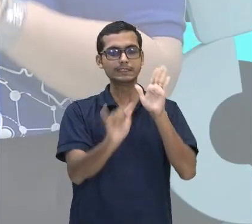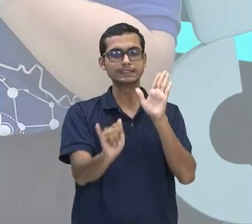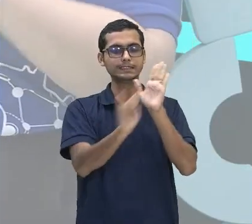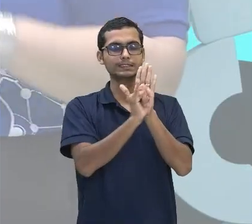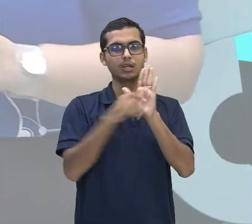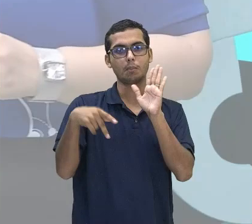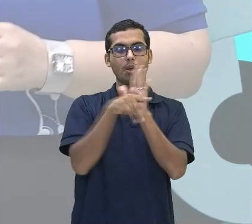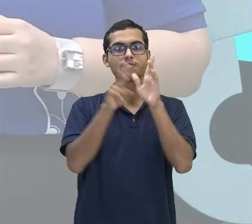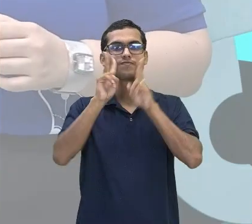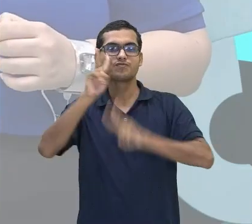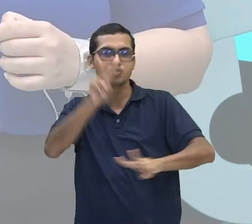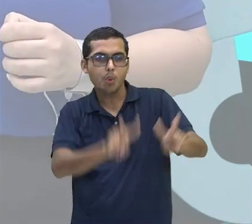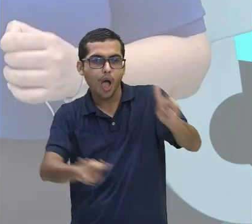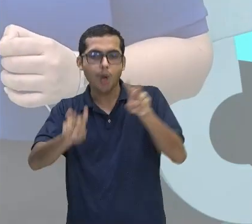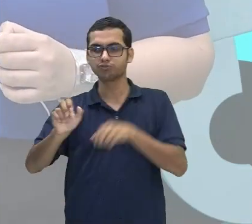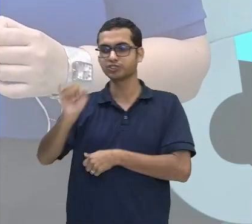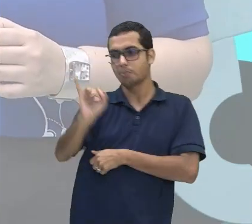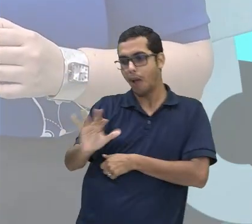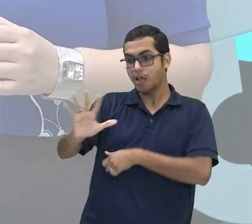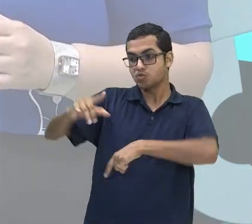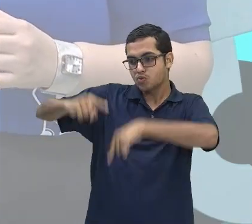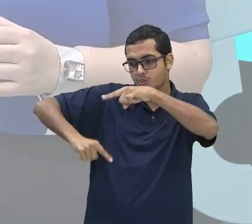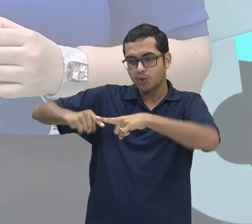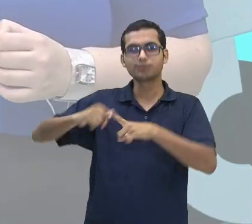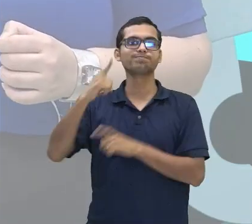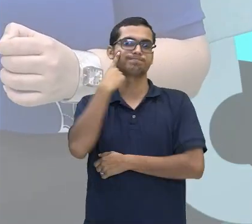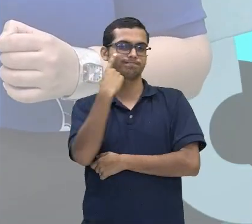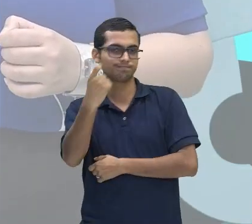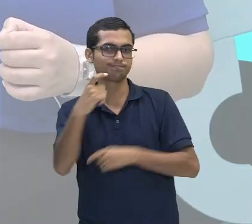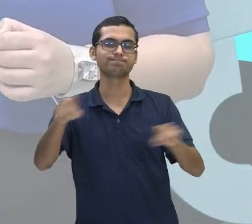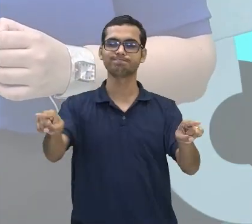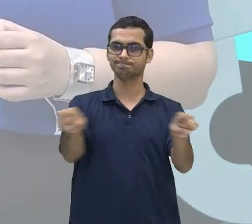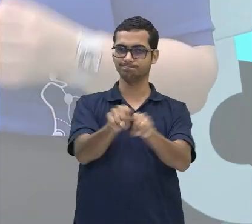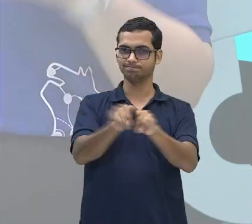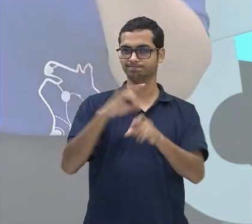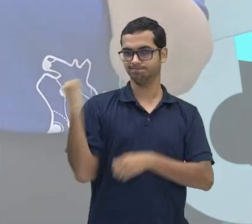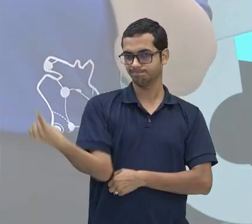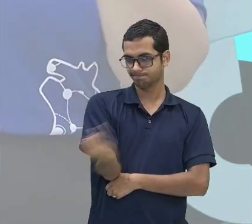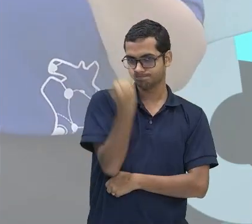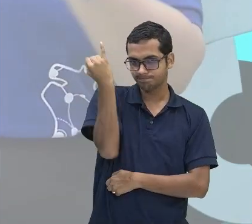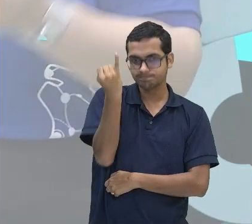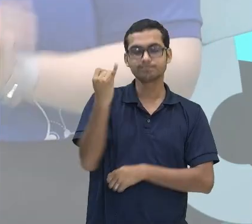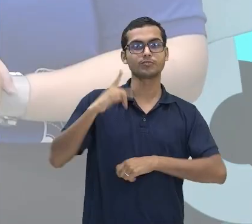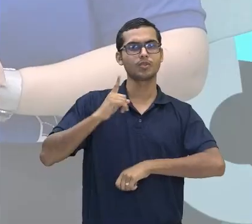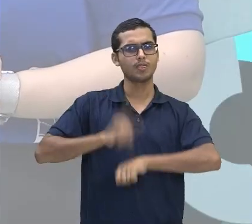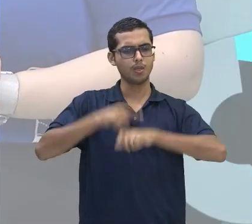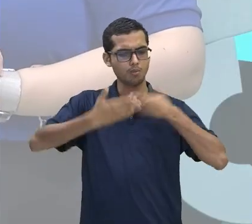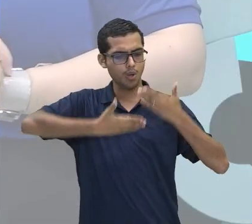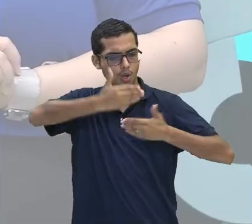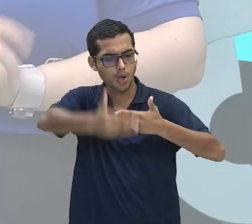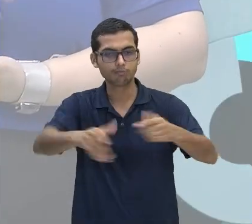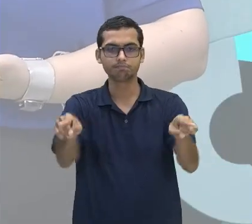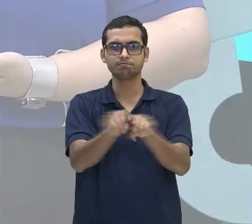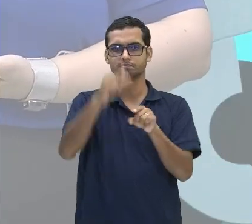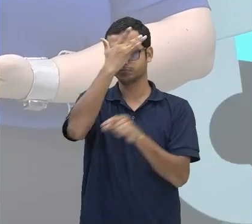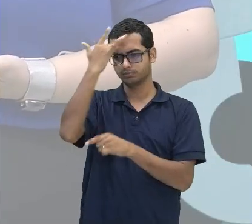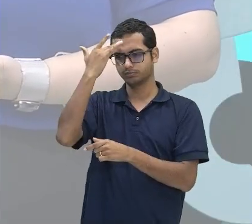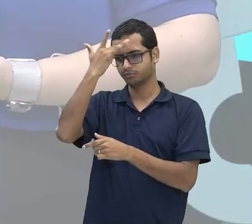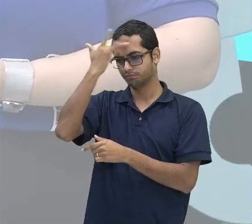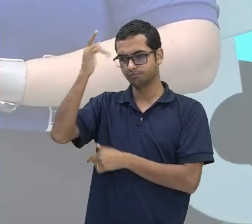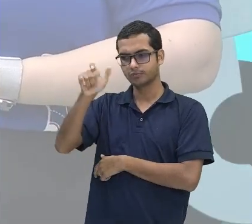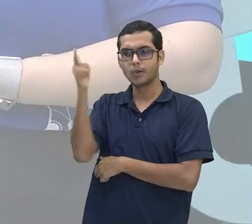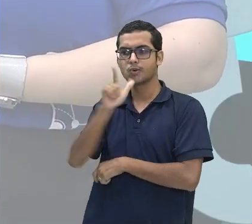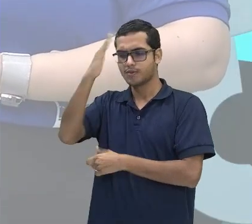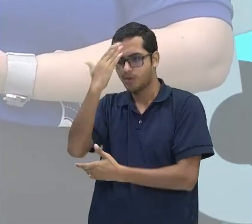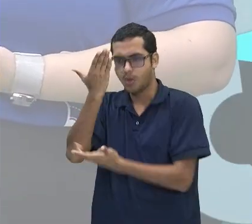muito presente aqui nessa questão da atração do seu olhar, da sua atenção e convencimento. O uso